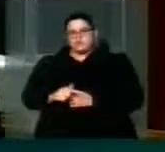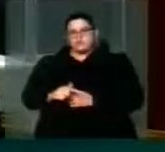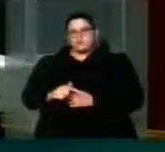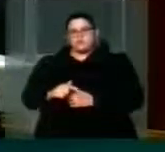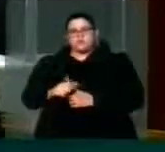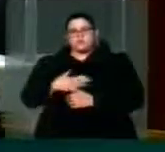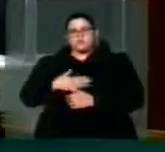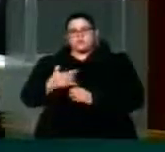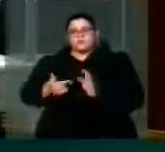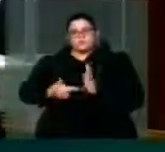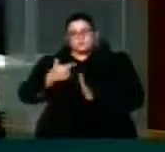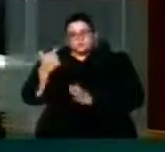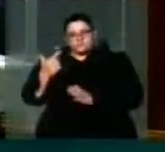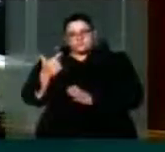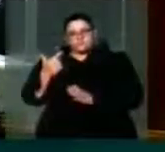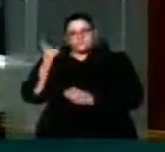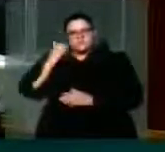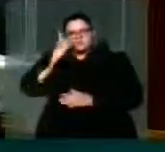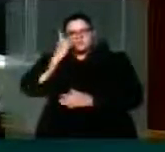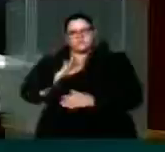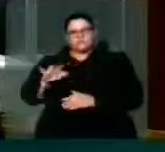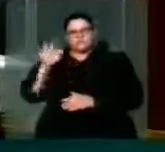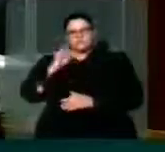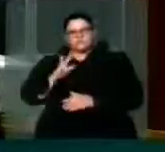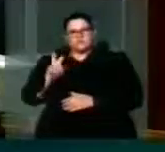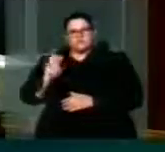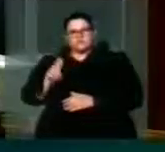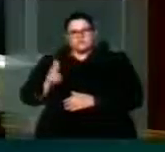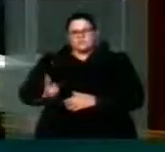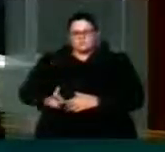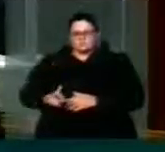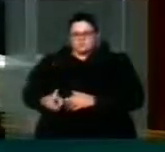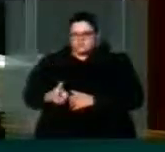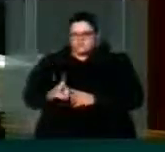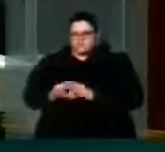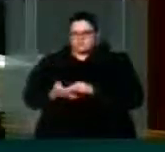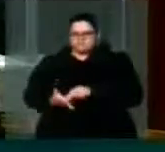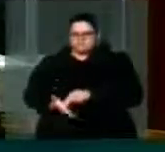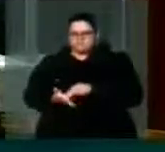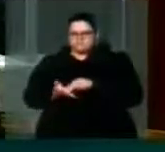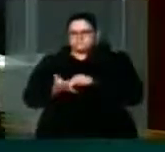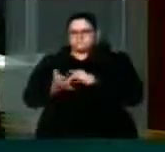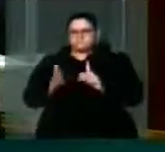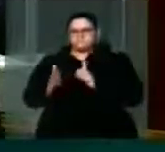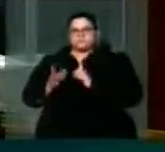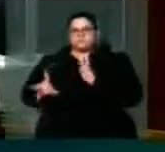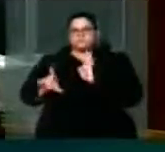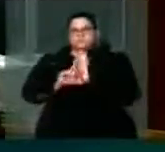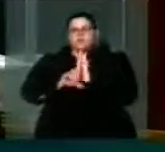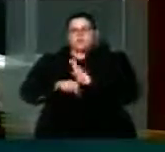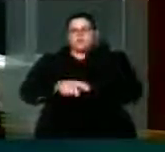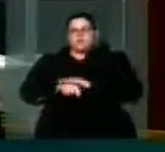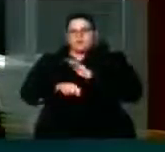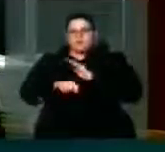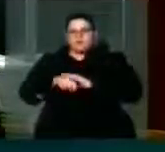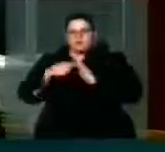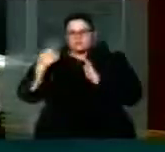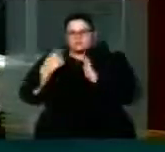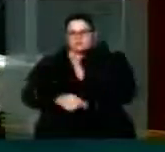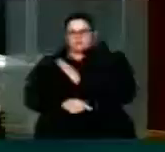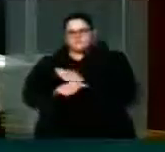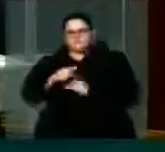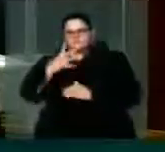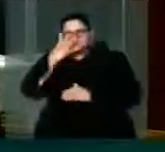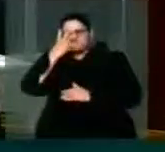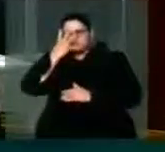segundo mandato como deputada federal. Continuarei empenhando para que tenhamos leis mais duras para coibir os